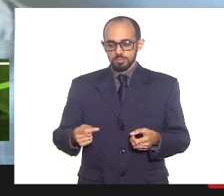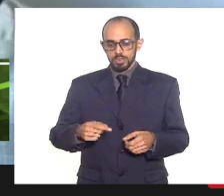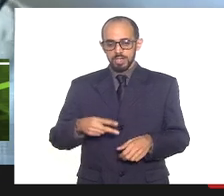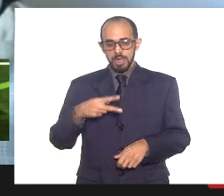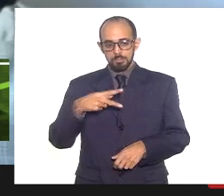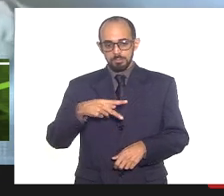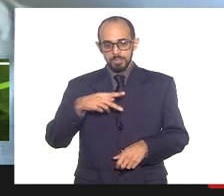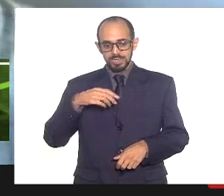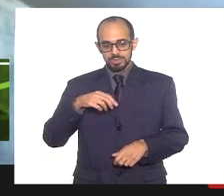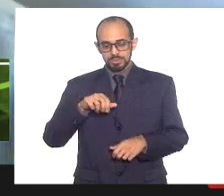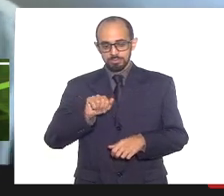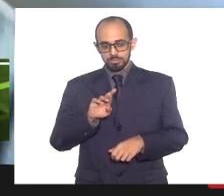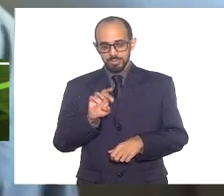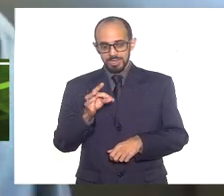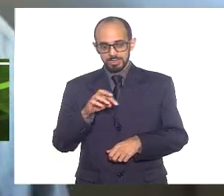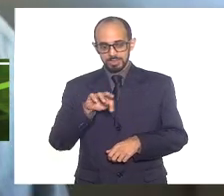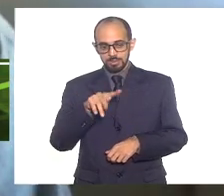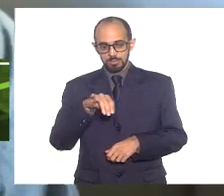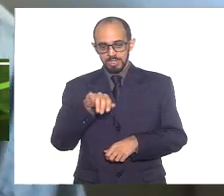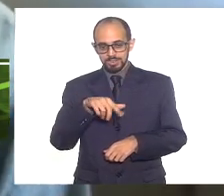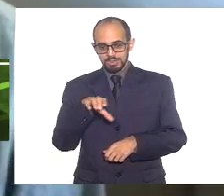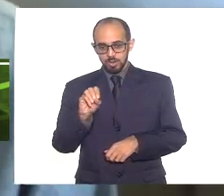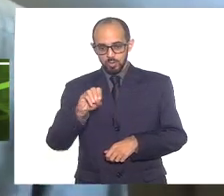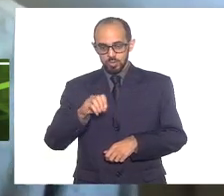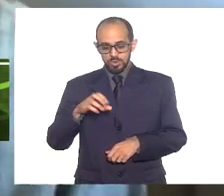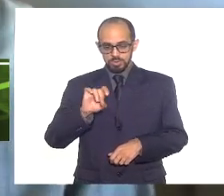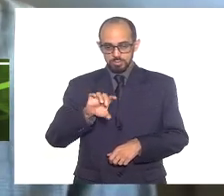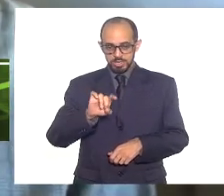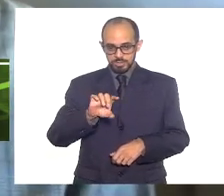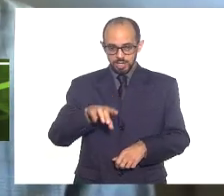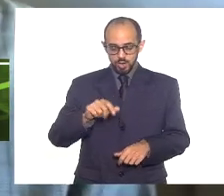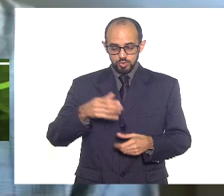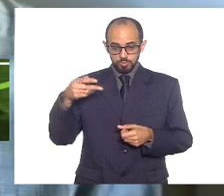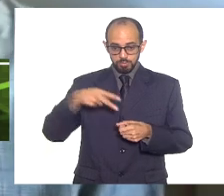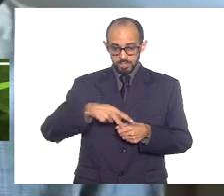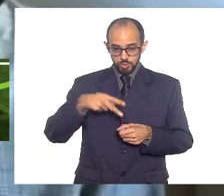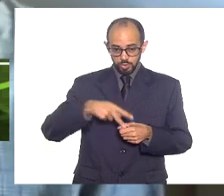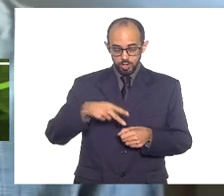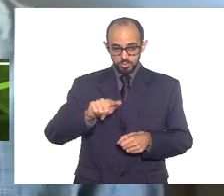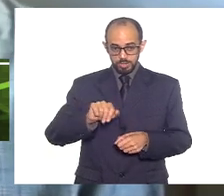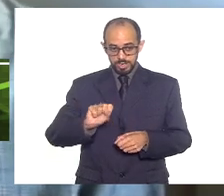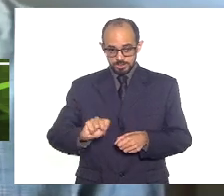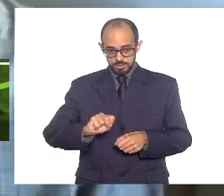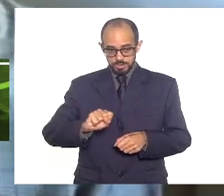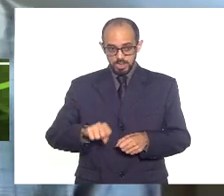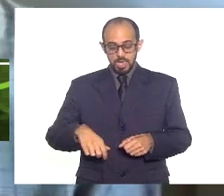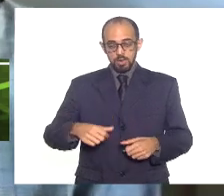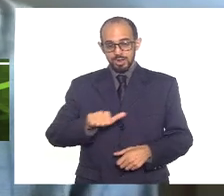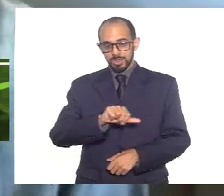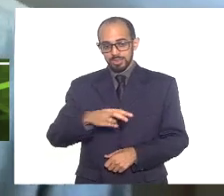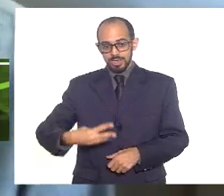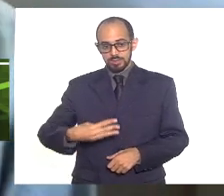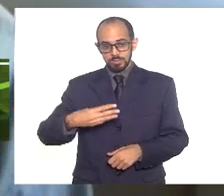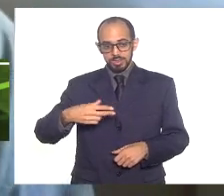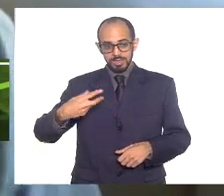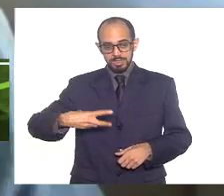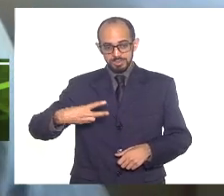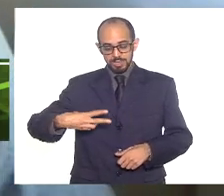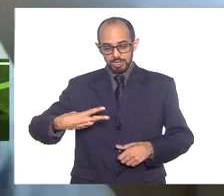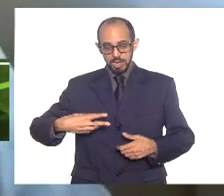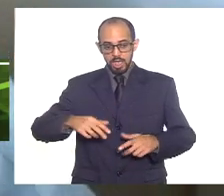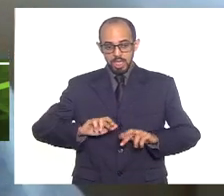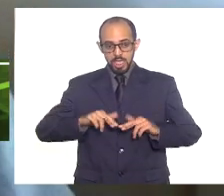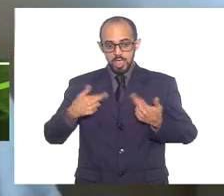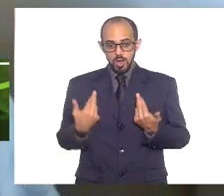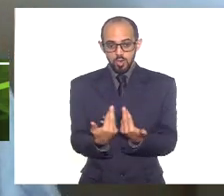de petróleo e gás. Estamos indo para a nossa 13ª reunião ordinária,